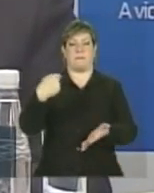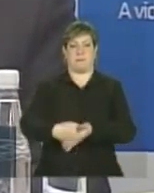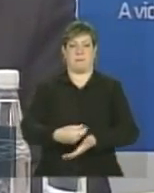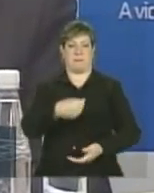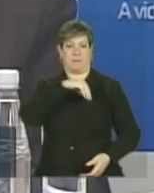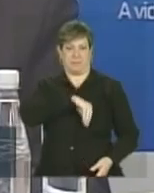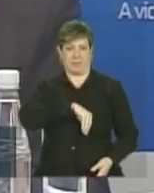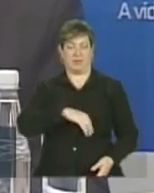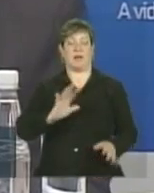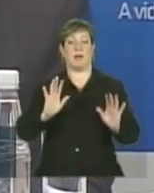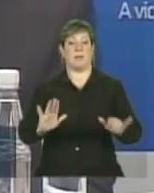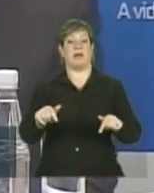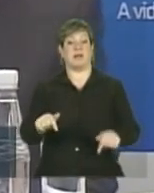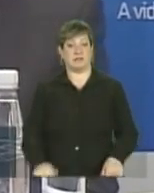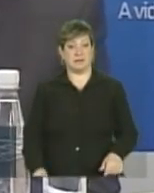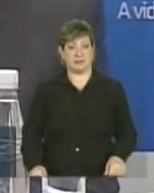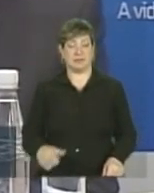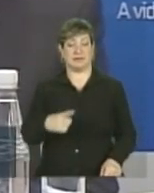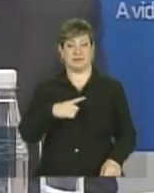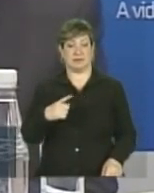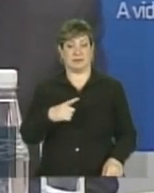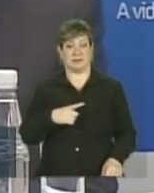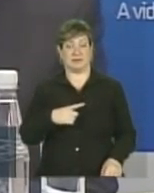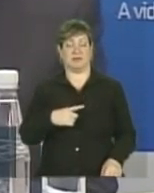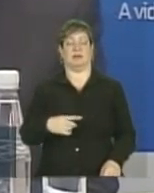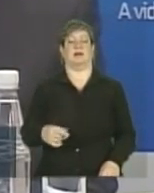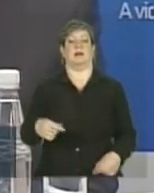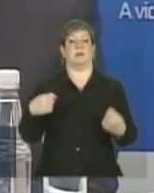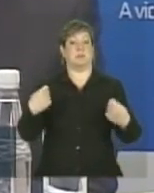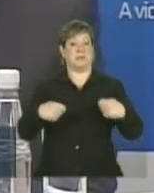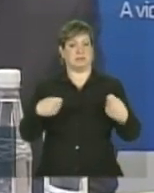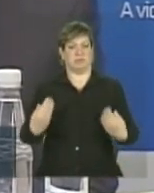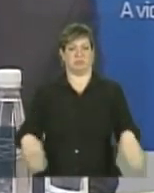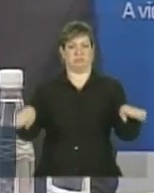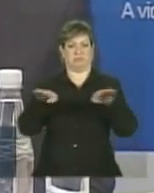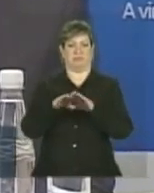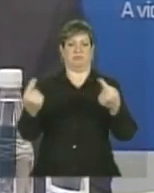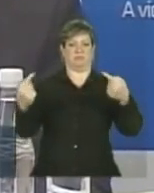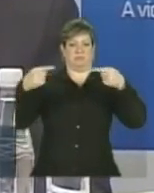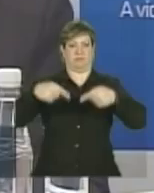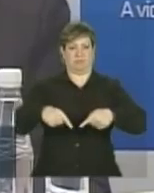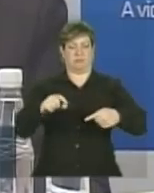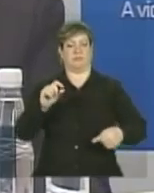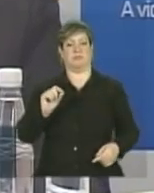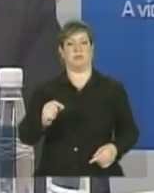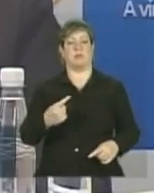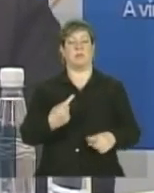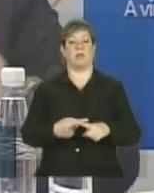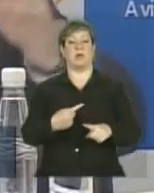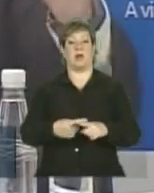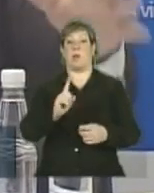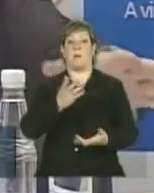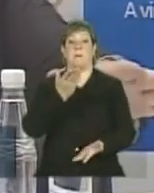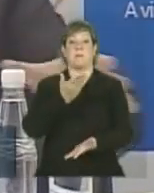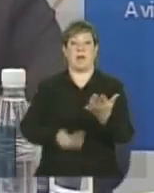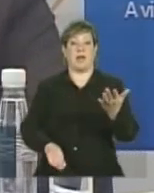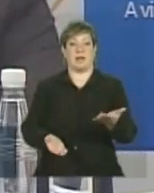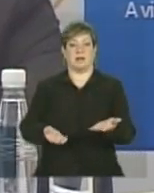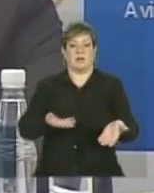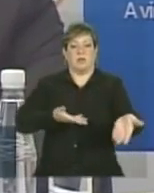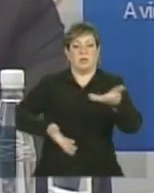Mas com a portabilidade, você tem que ser competitivo, tanto para não perder o relacionamento que você tem